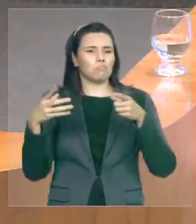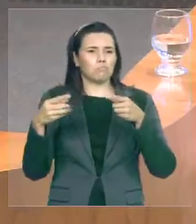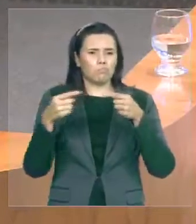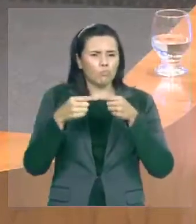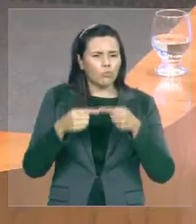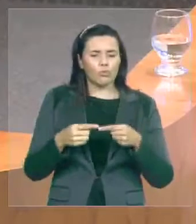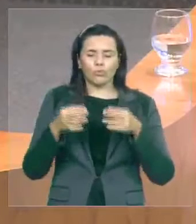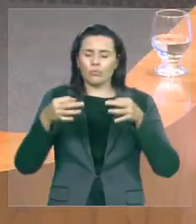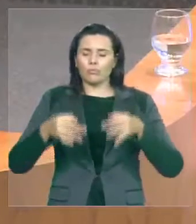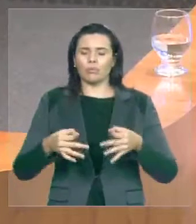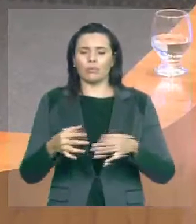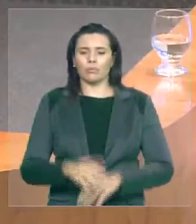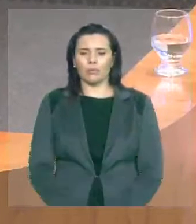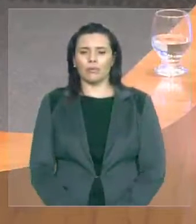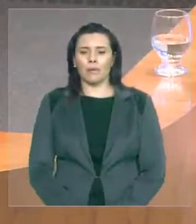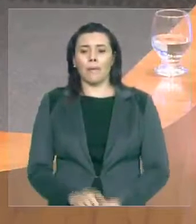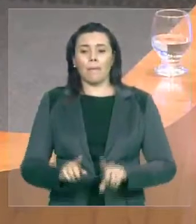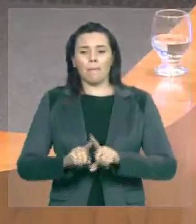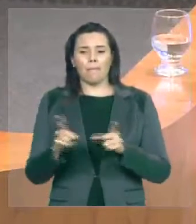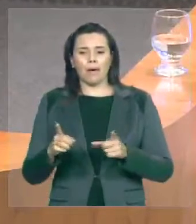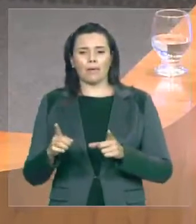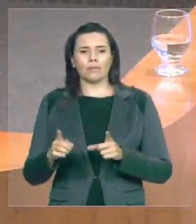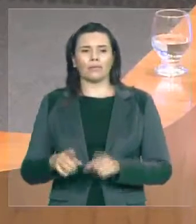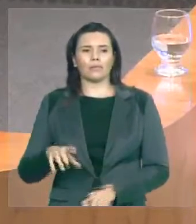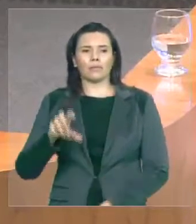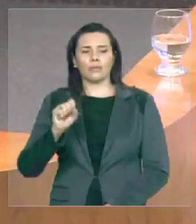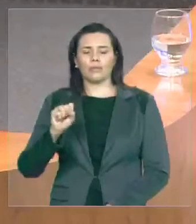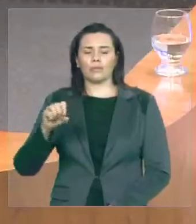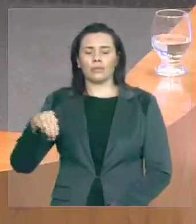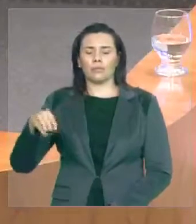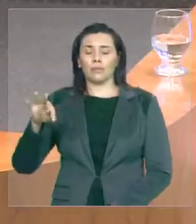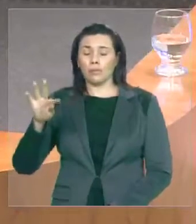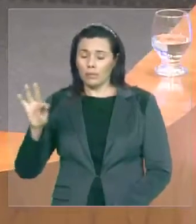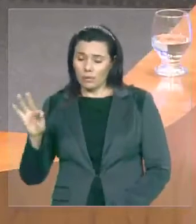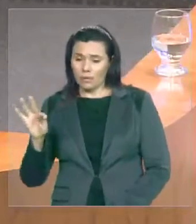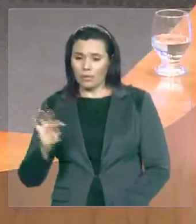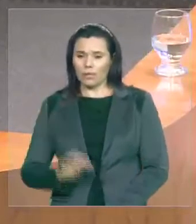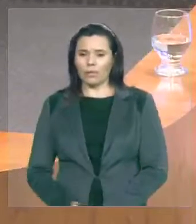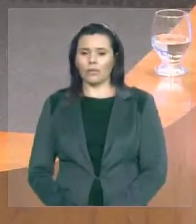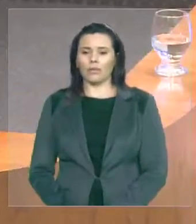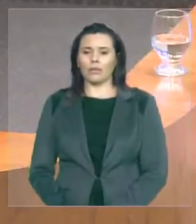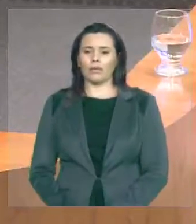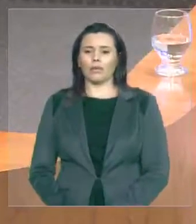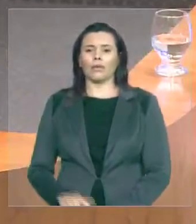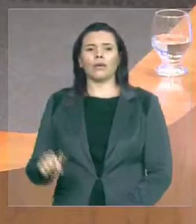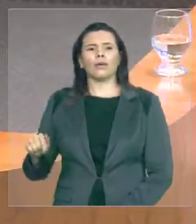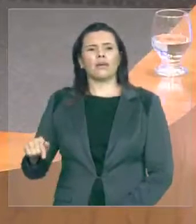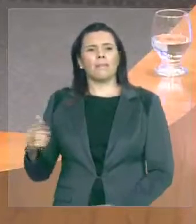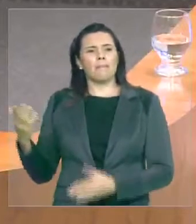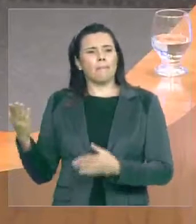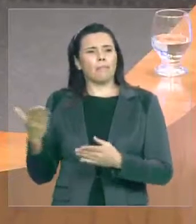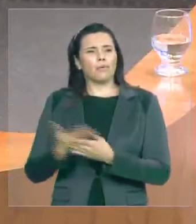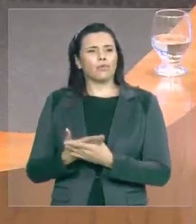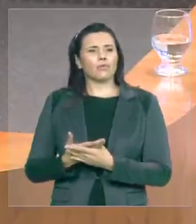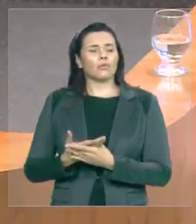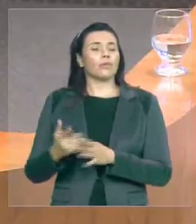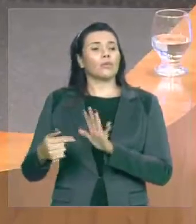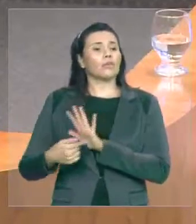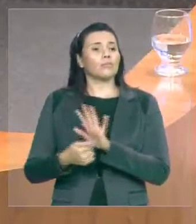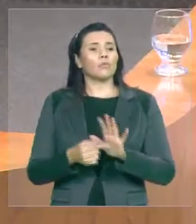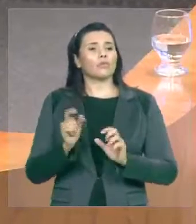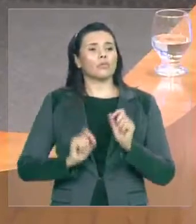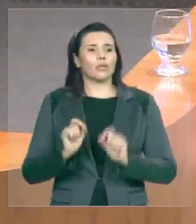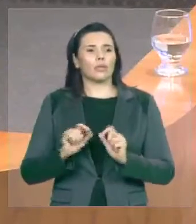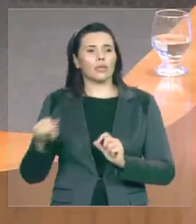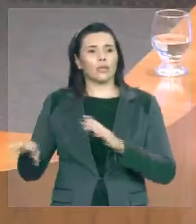SMTT, a mudança de postura do SET e a entrada na última hora demonstram que as empresas nada mais querem